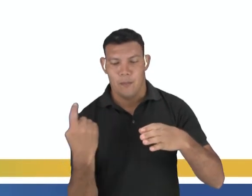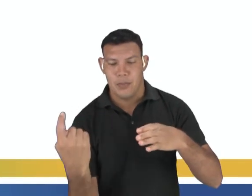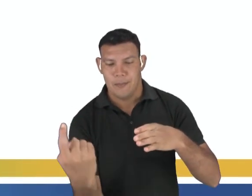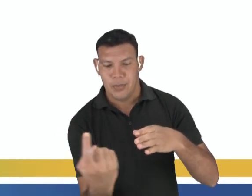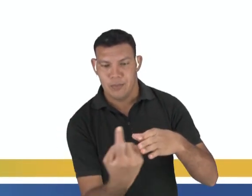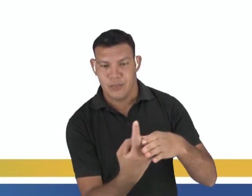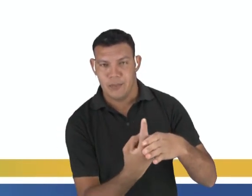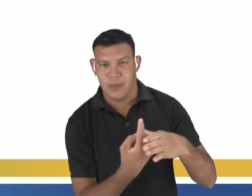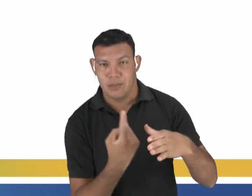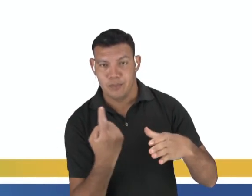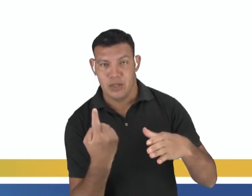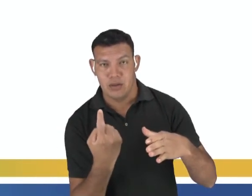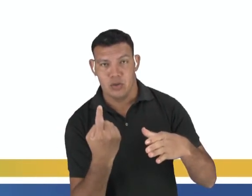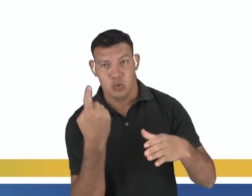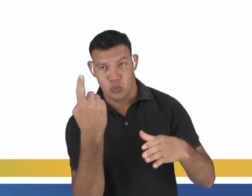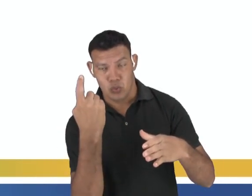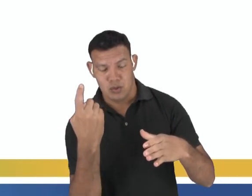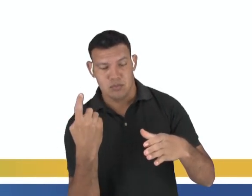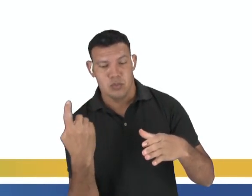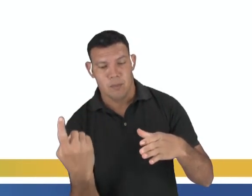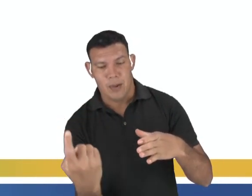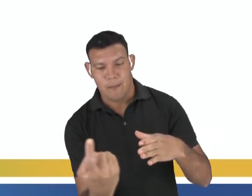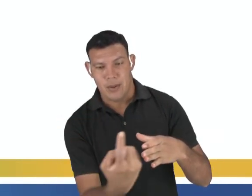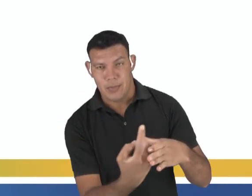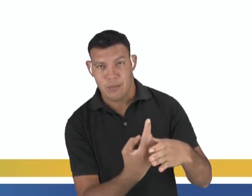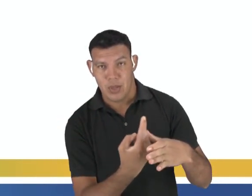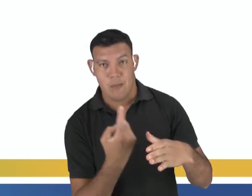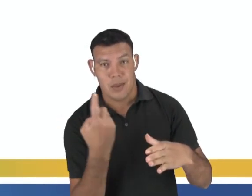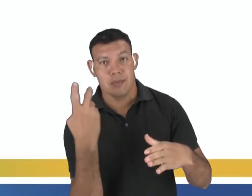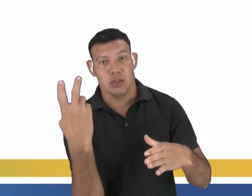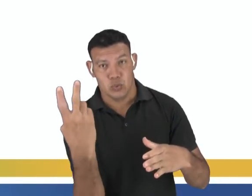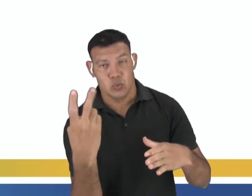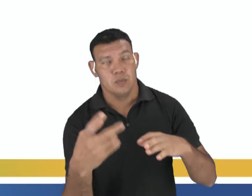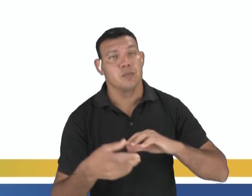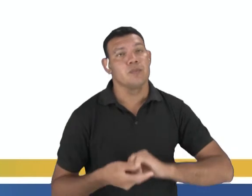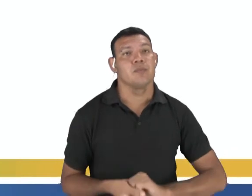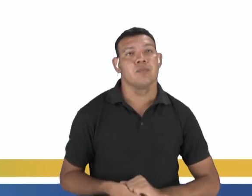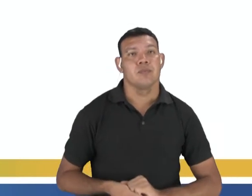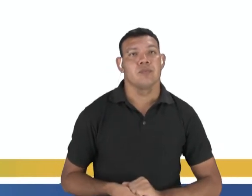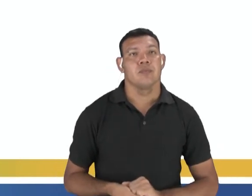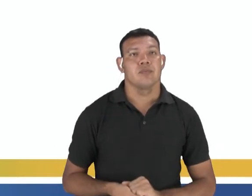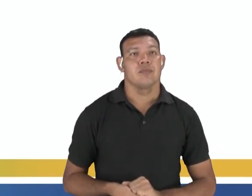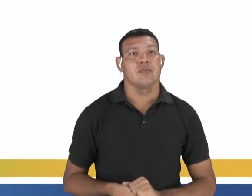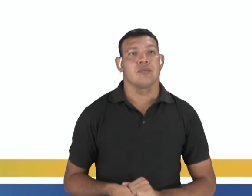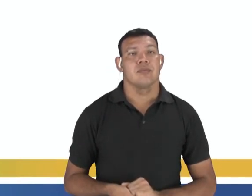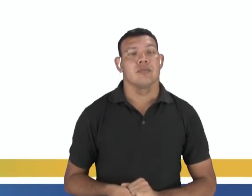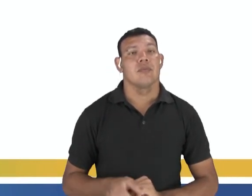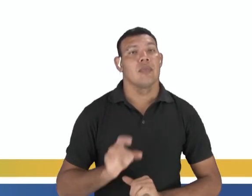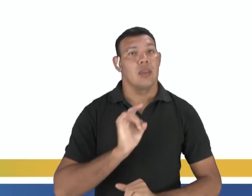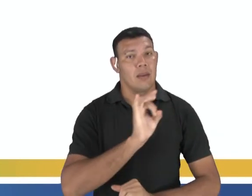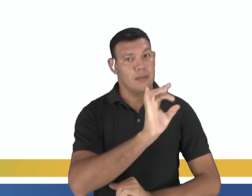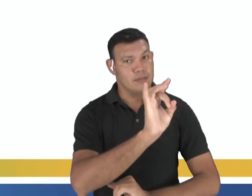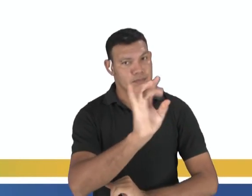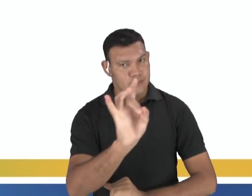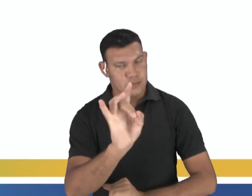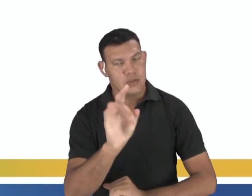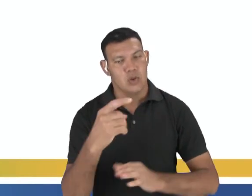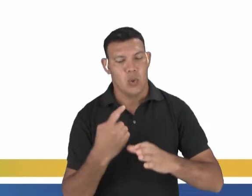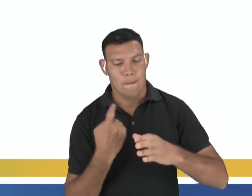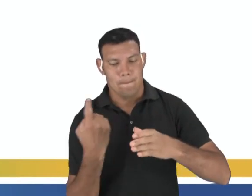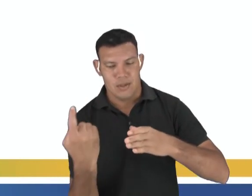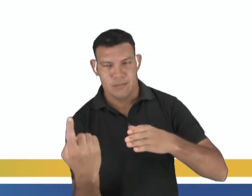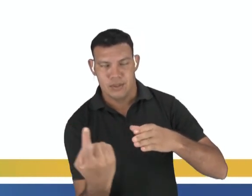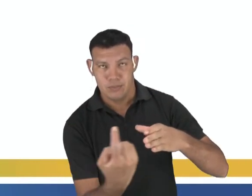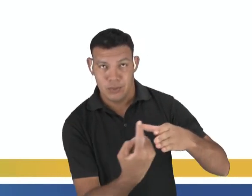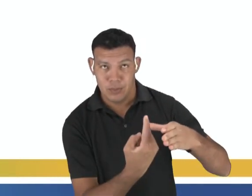2,25 voltas, ok? Então, uma volta mais 1/4, né? Para cada volta é percorrida uma distância igual ao